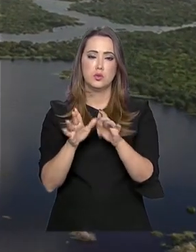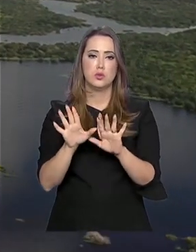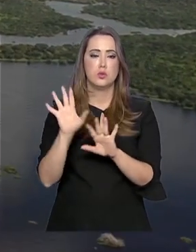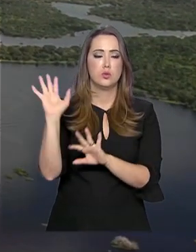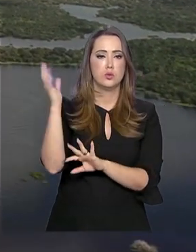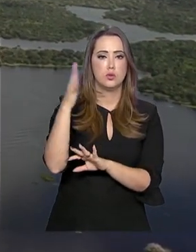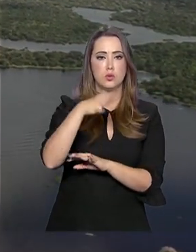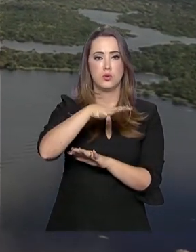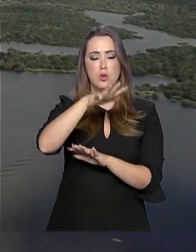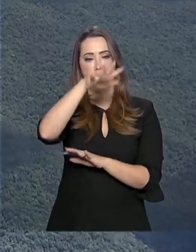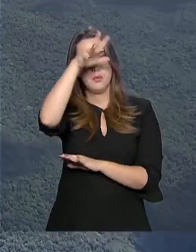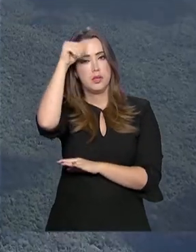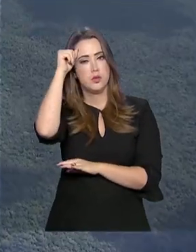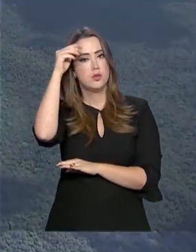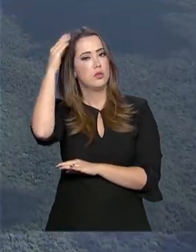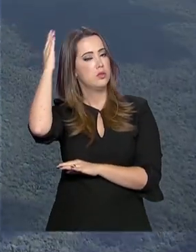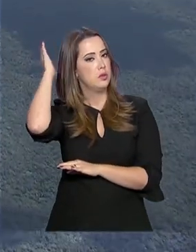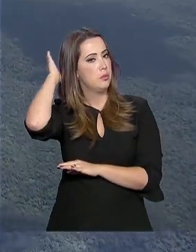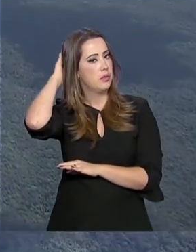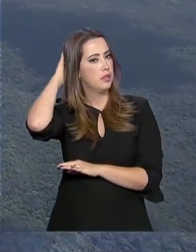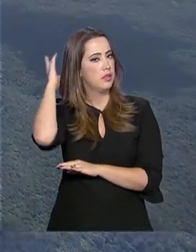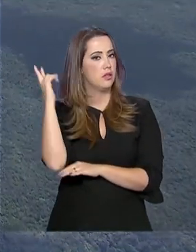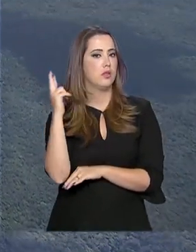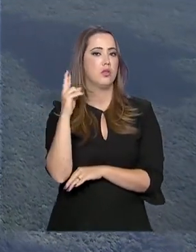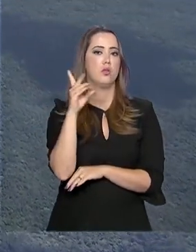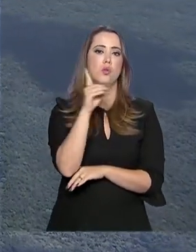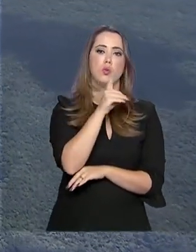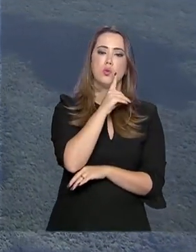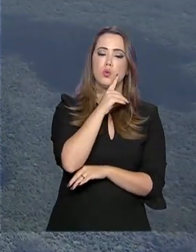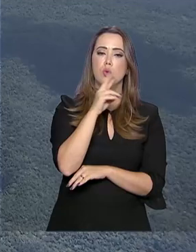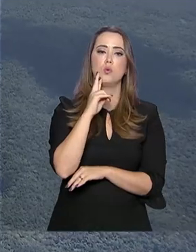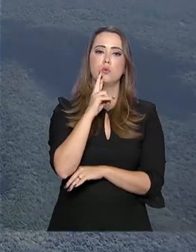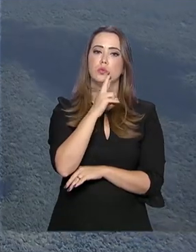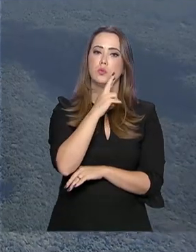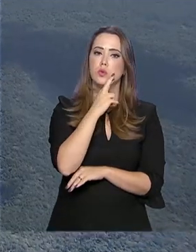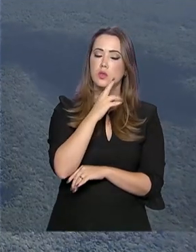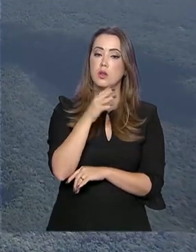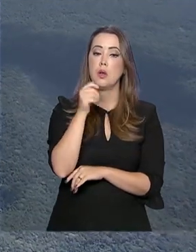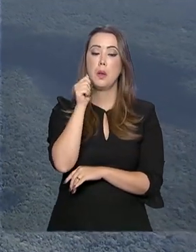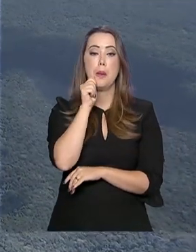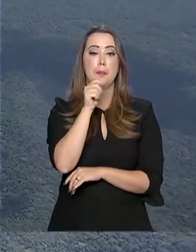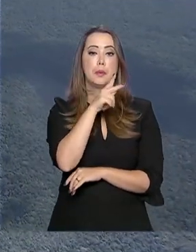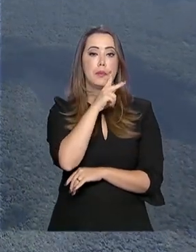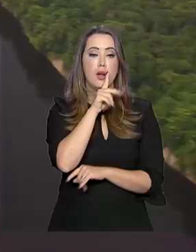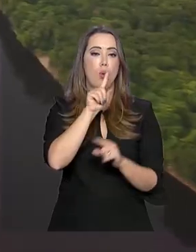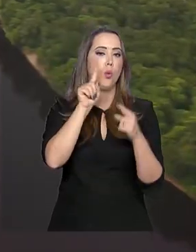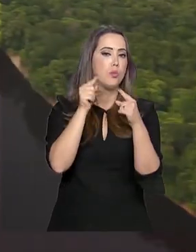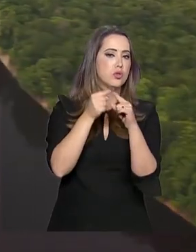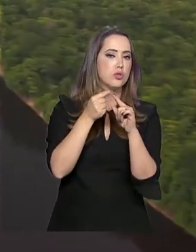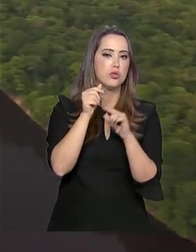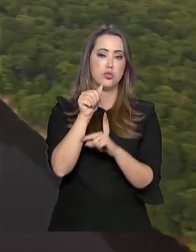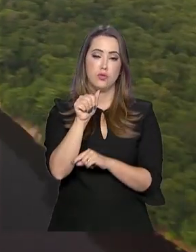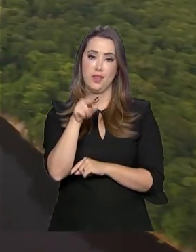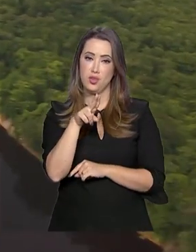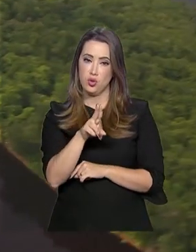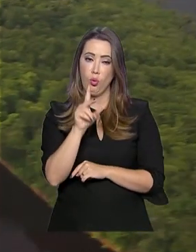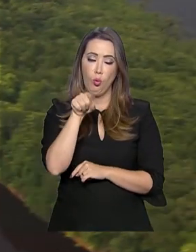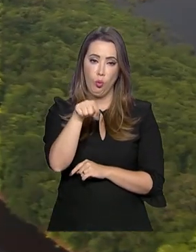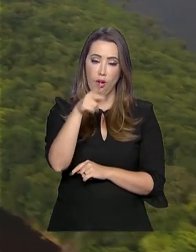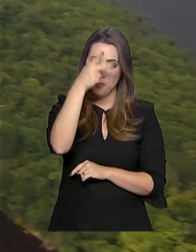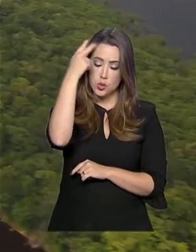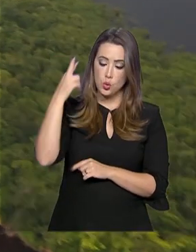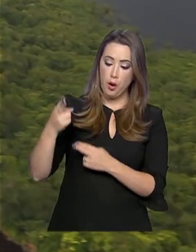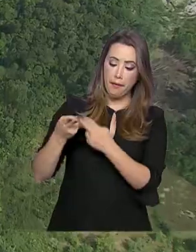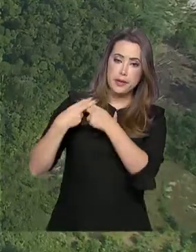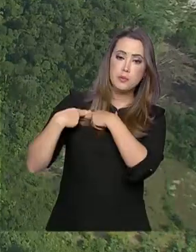Amazônia, Pará, Rondônia, Roraima, Mato Grosso e Amapá. O objetivo, segundo a AGU, é obrigar os responsáveis a